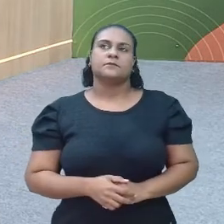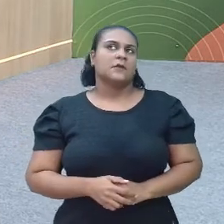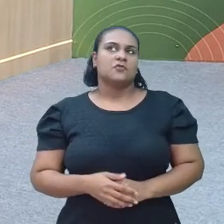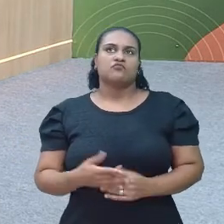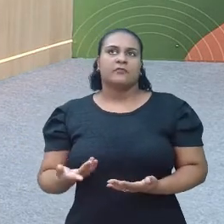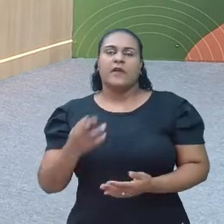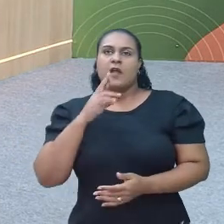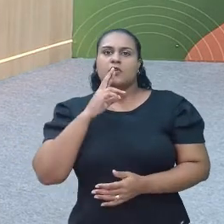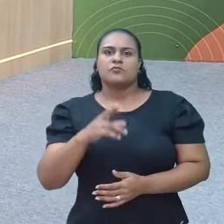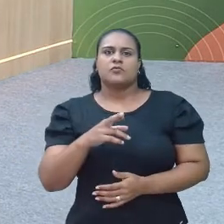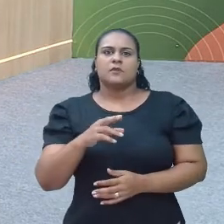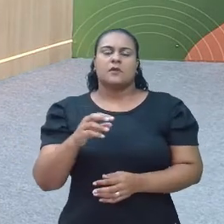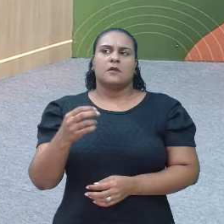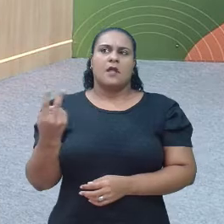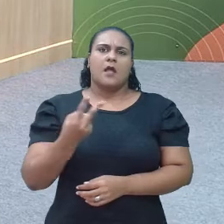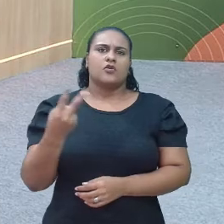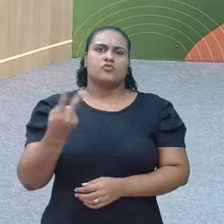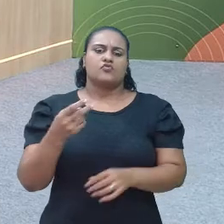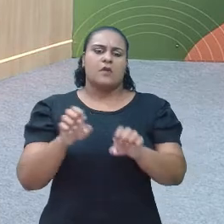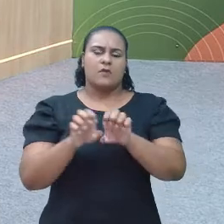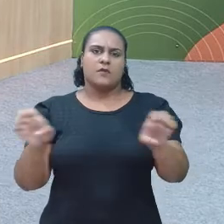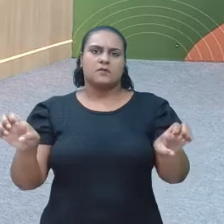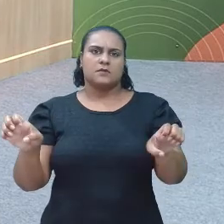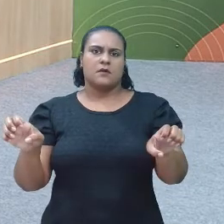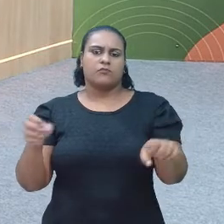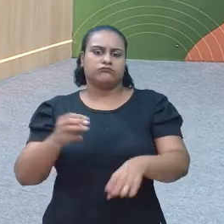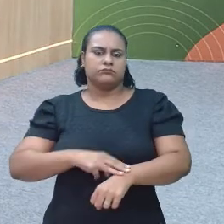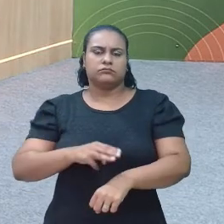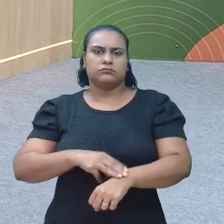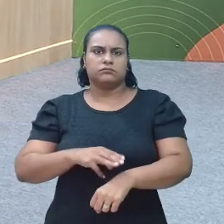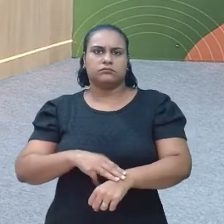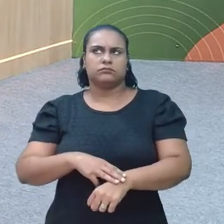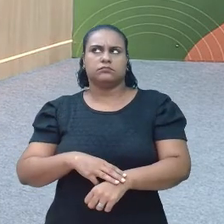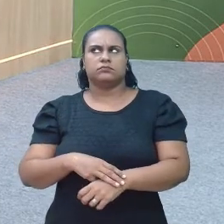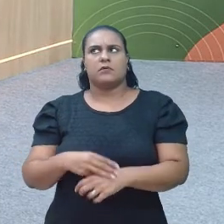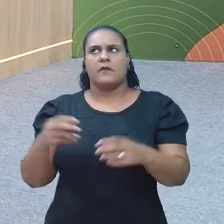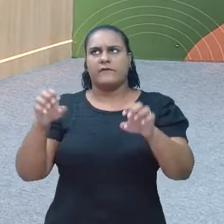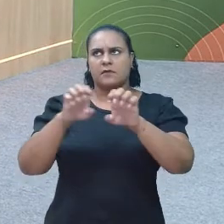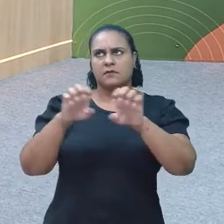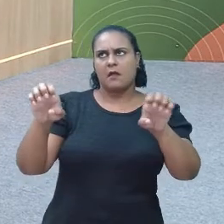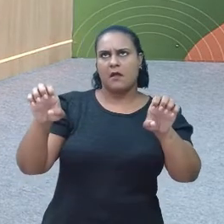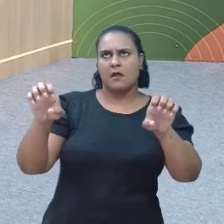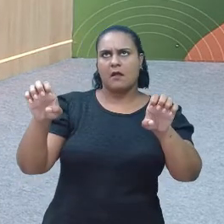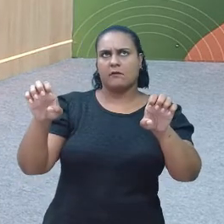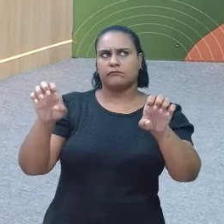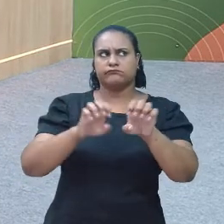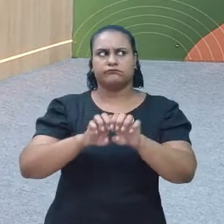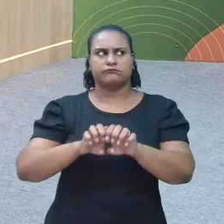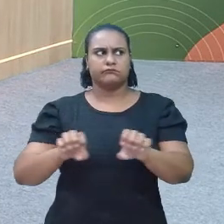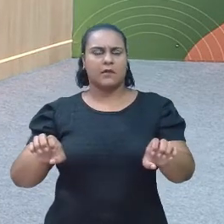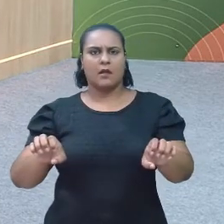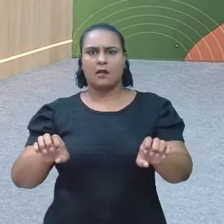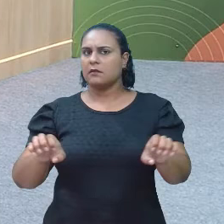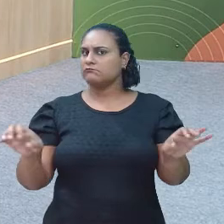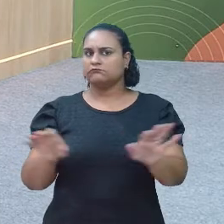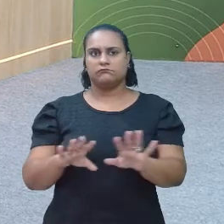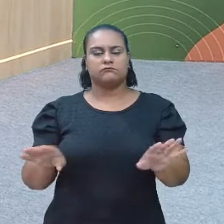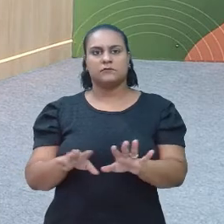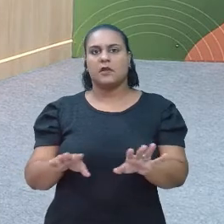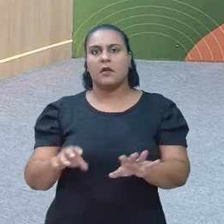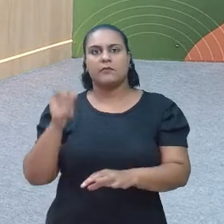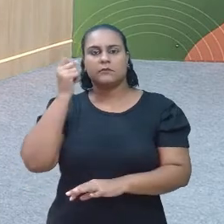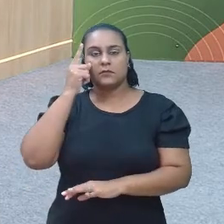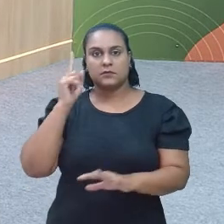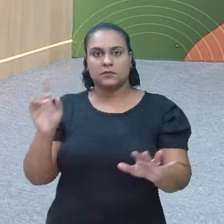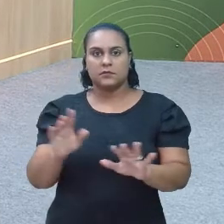a resolução de 2 equações ao mesmo tempo, como se você resolvesse uma equação com a mão direita ou outra equação com a mão esquerda. Não é essa a